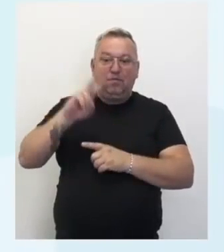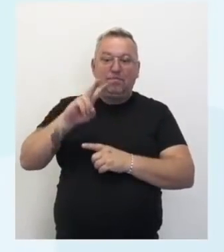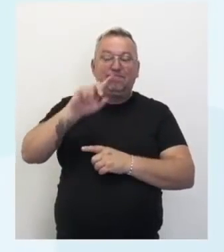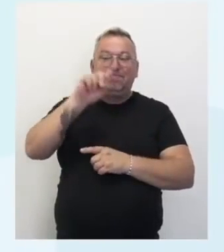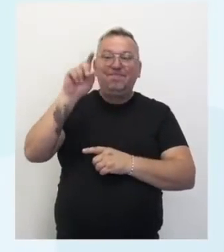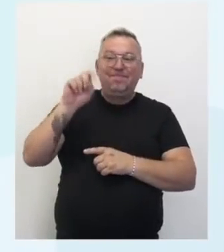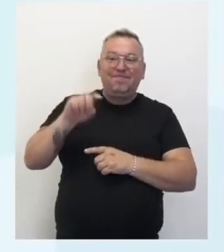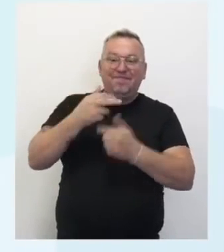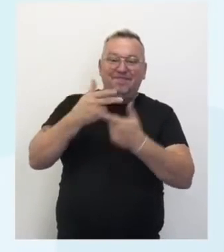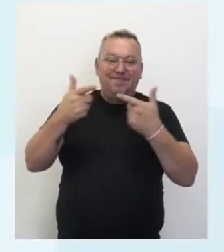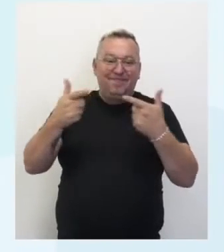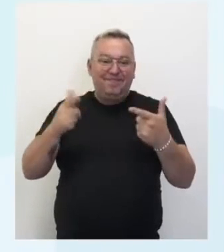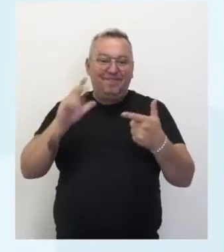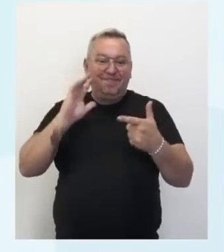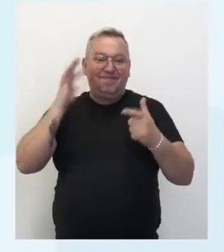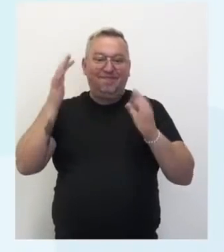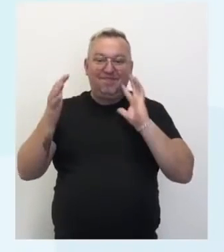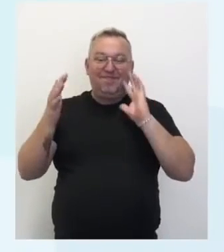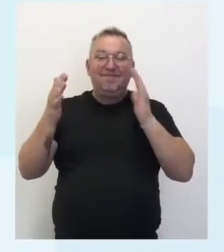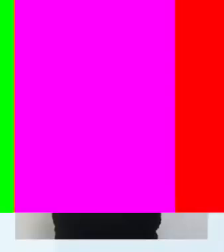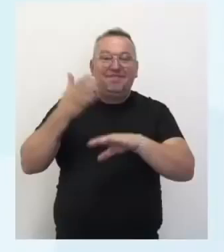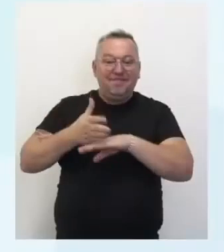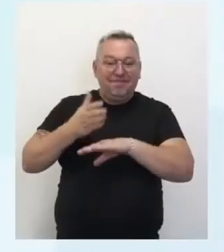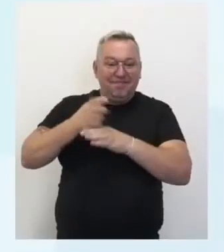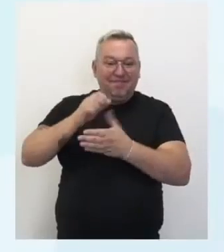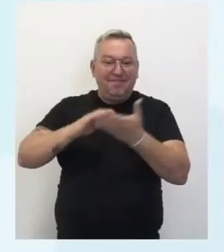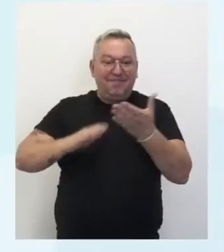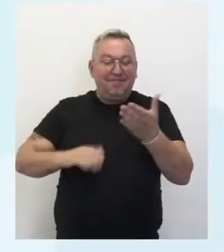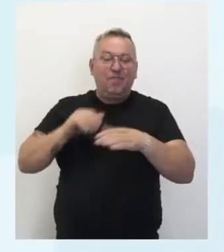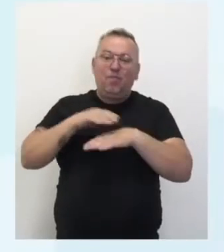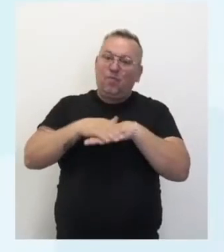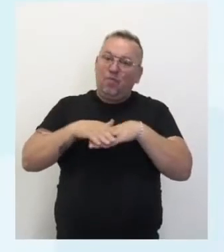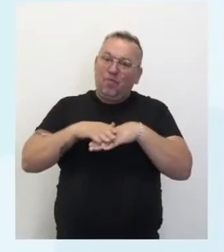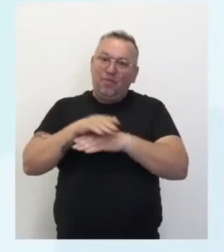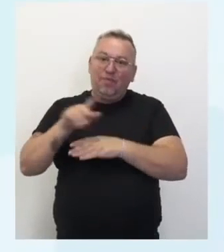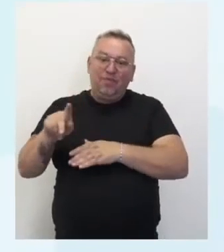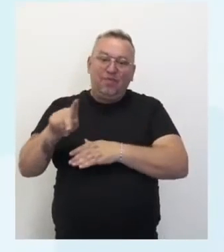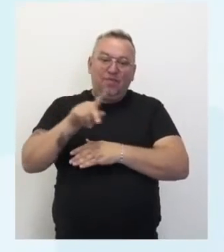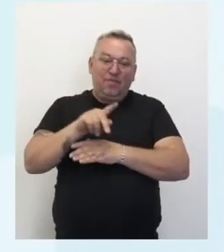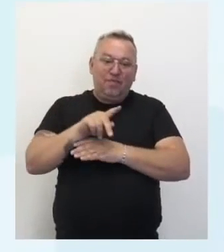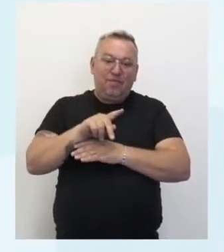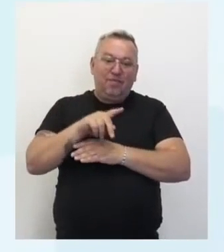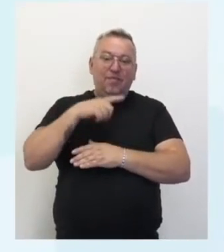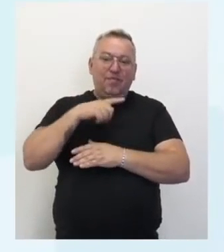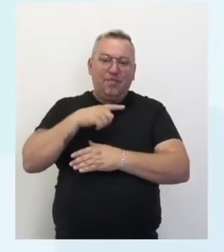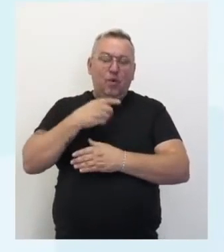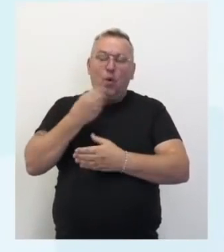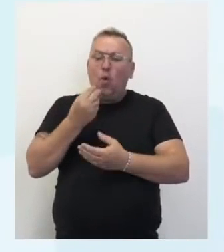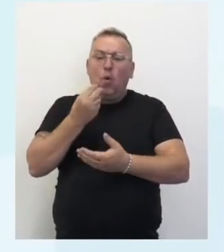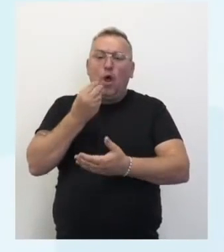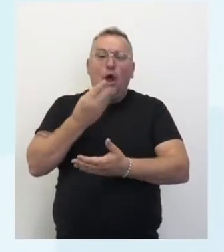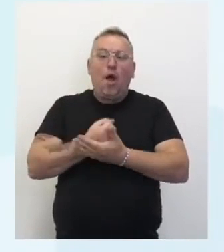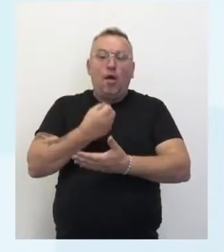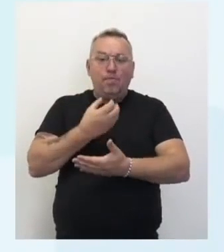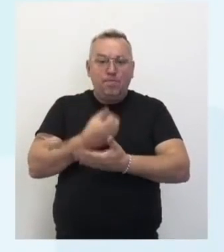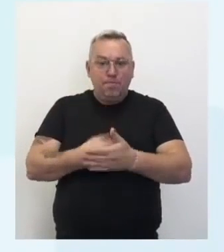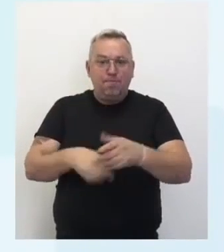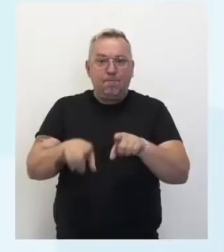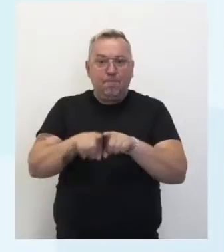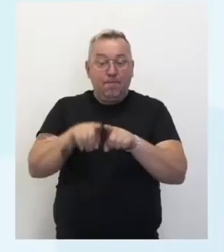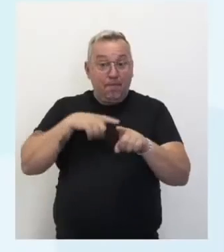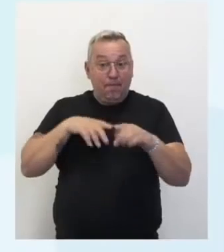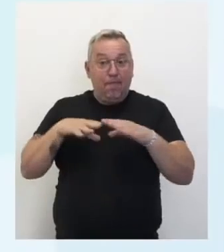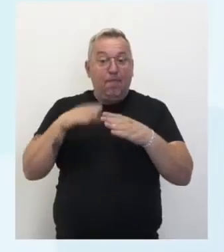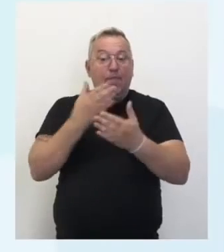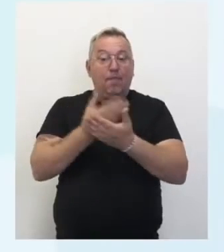né, fazer as resoluções das atividades, conversar com o seu professor, né, seja via aplicativo, né, aqueles que estão na